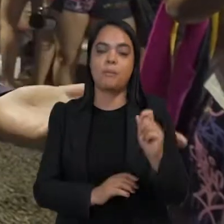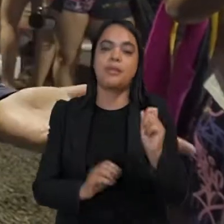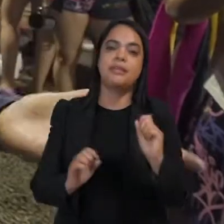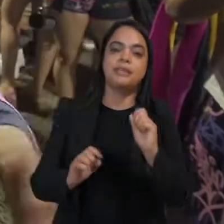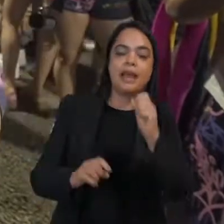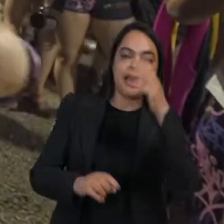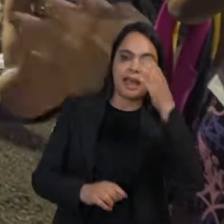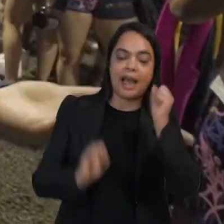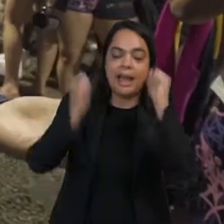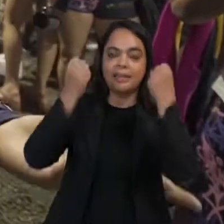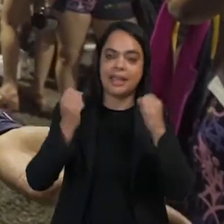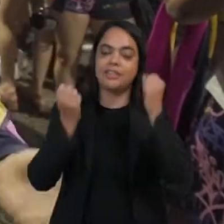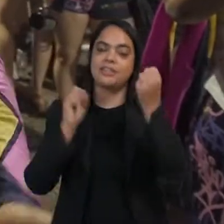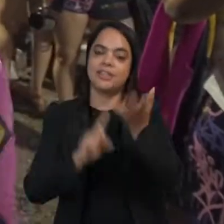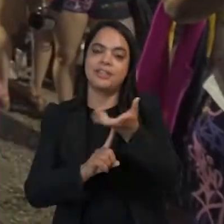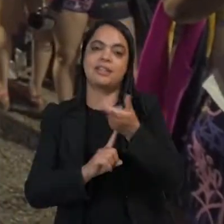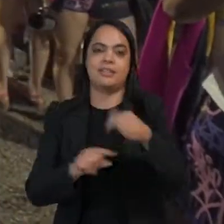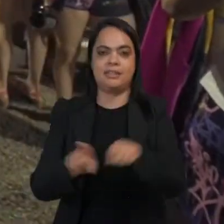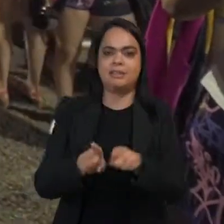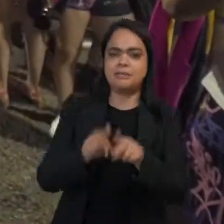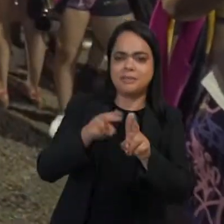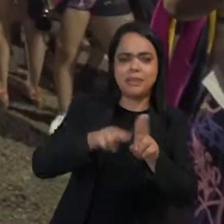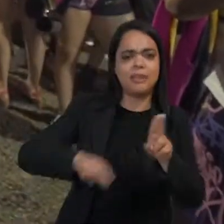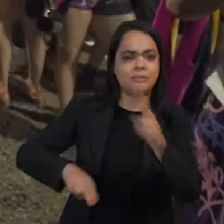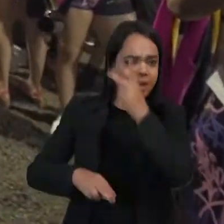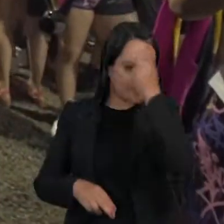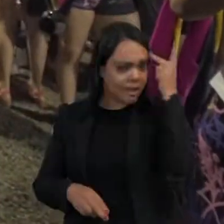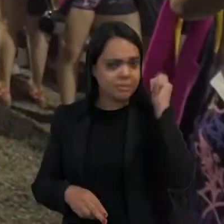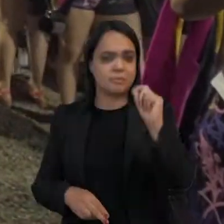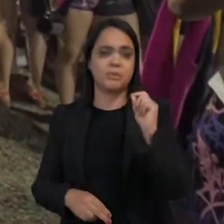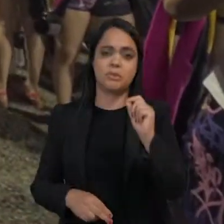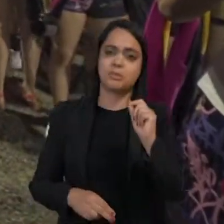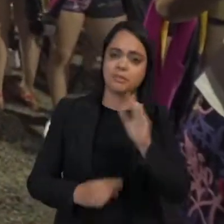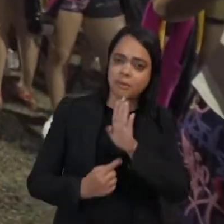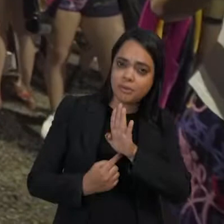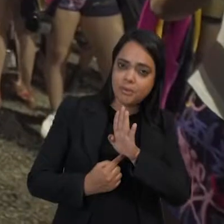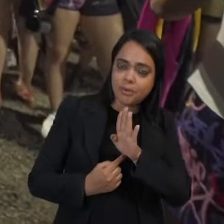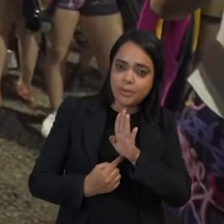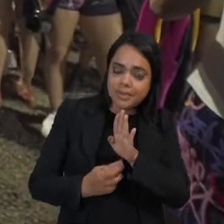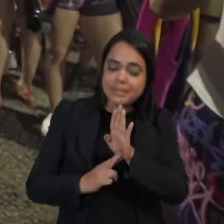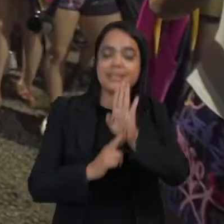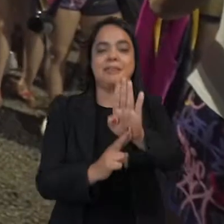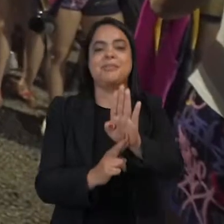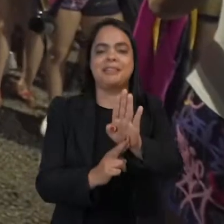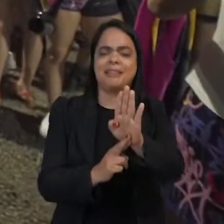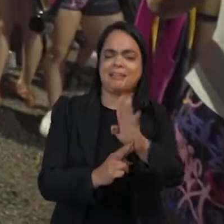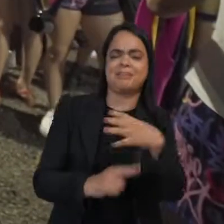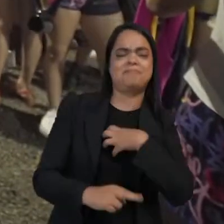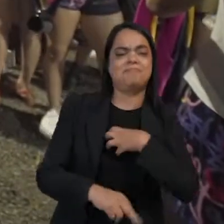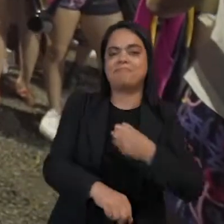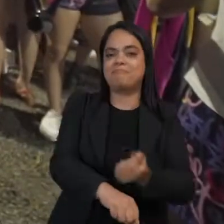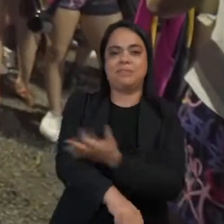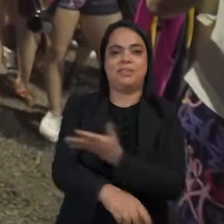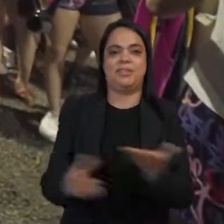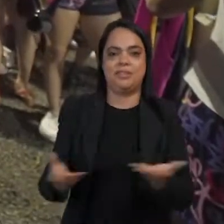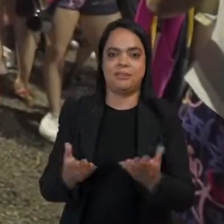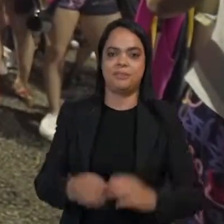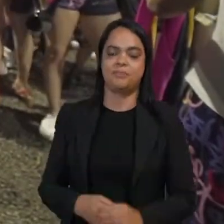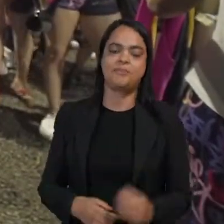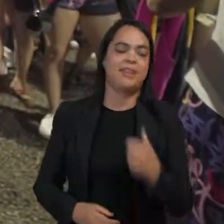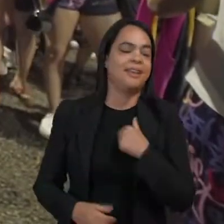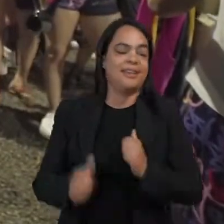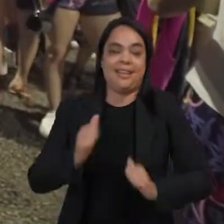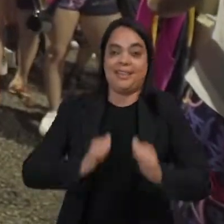da Atlética das Artes, também da UFO, né? É, as pessoas que vão se sentir representadas vão se emocionar hoje. Tô